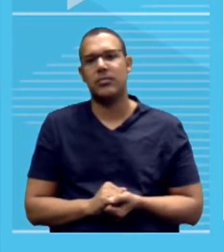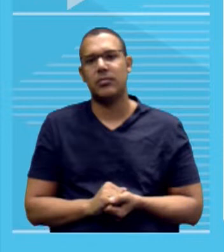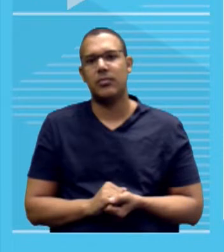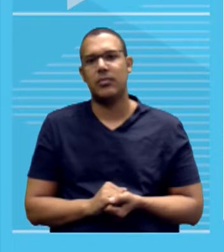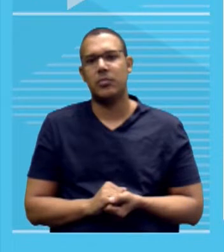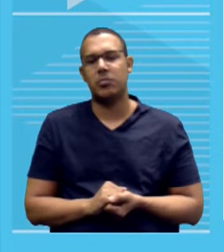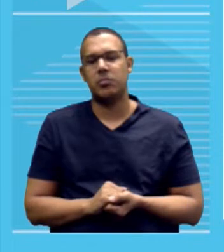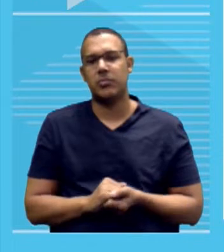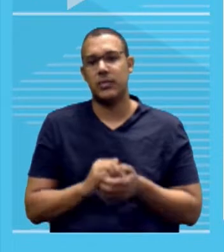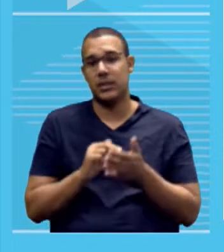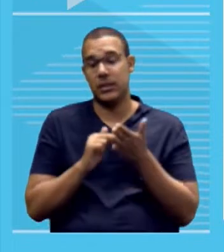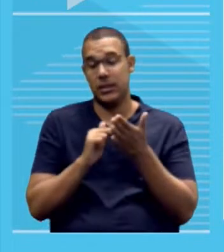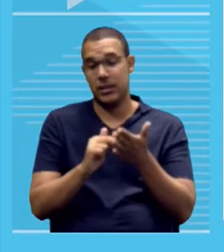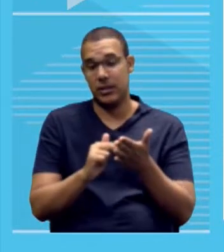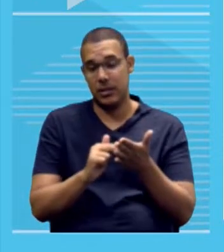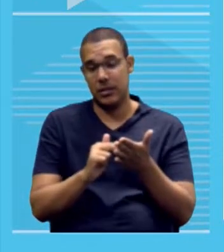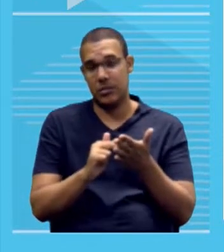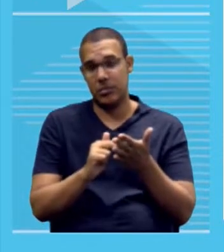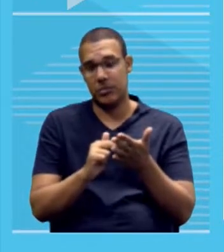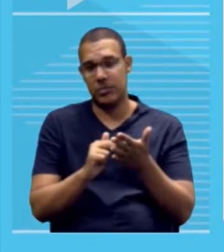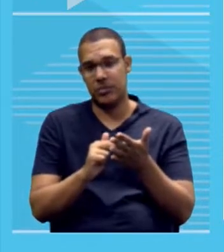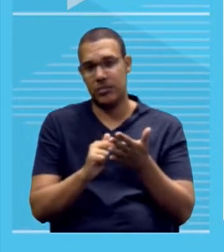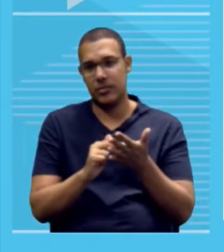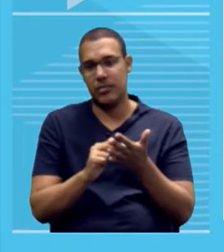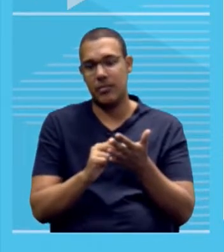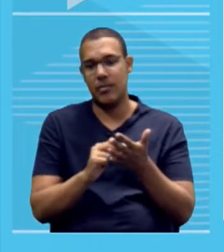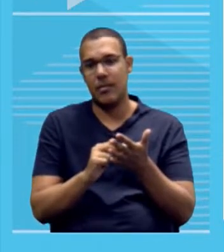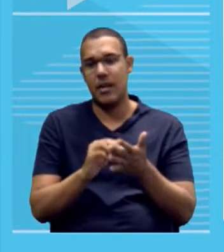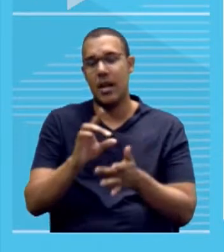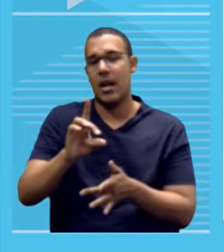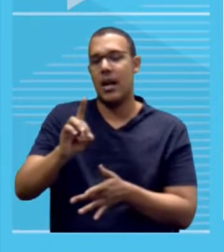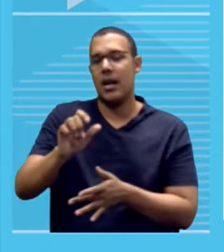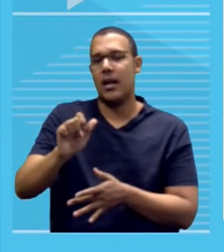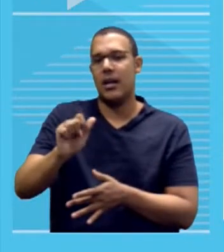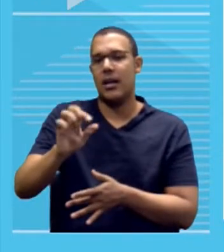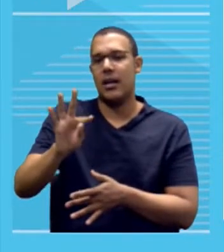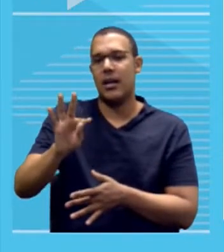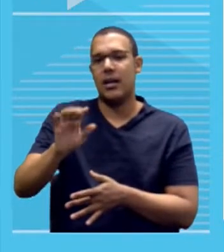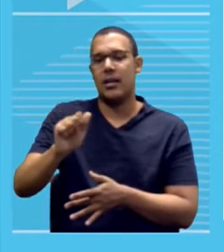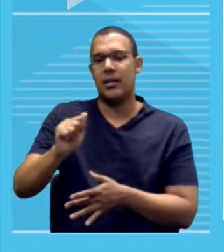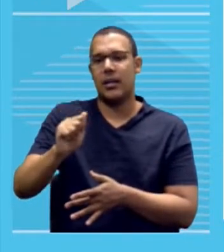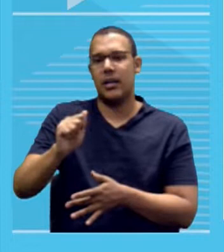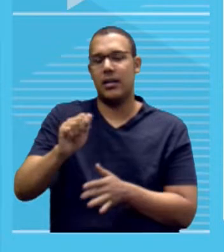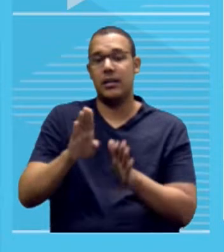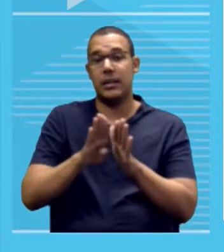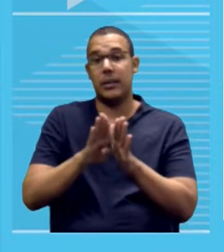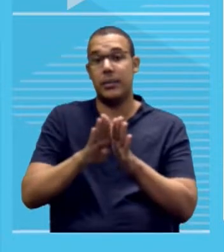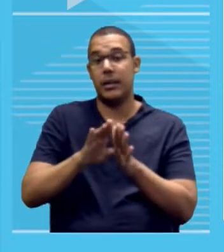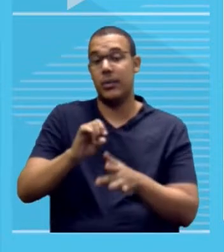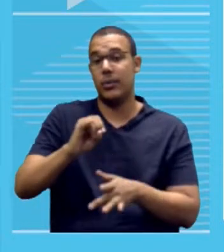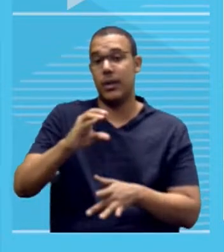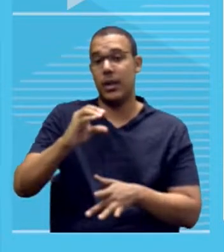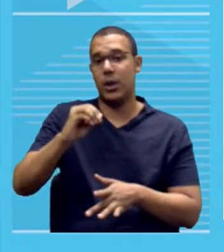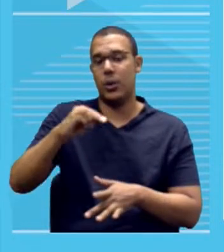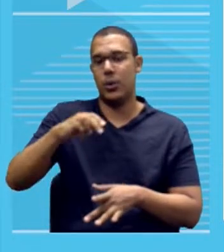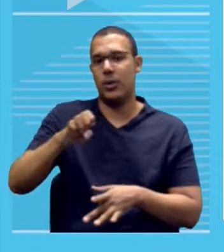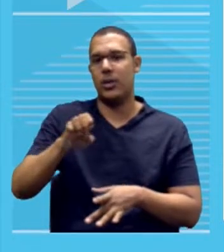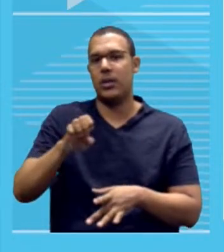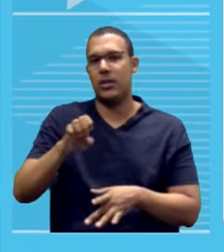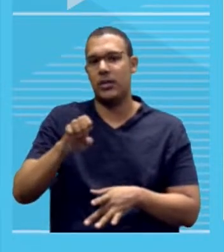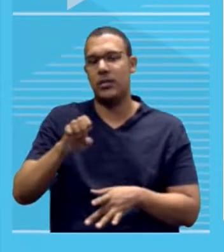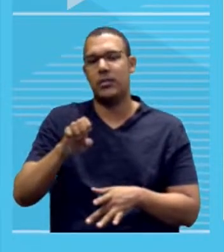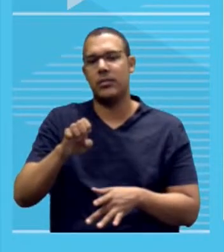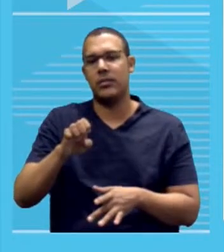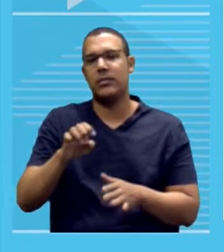para quem é a carta está sendo veiculada a data está lá até os ícones pessoal até os ícones Se você prestar atenção